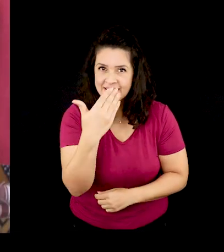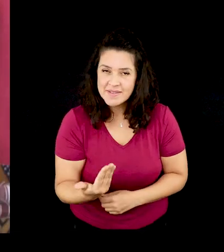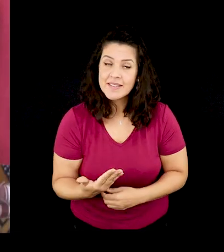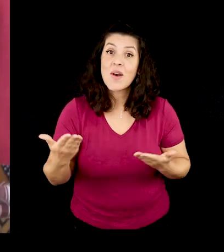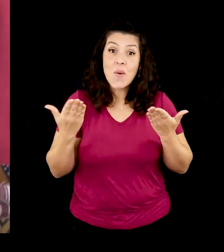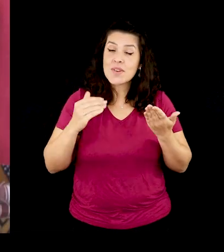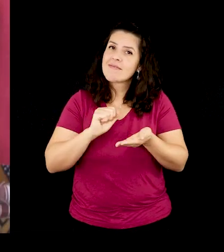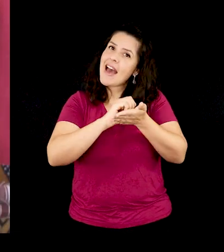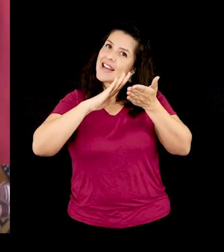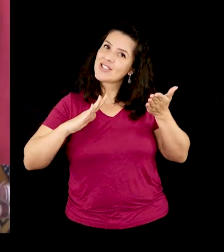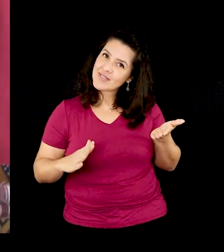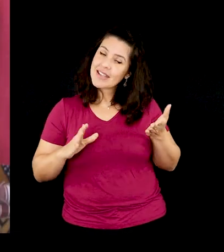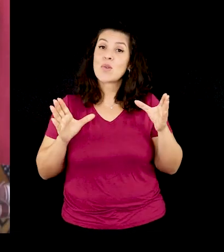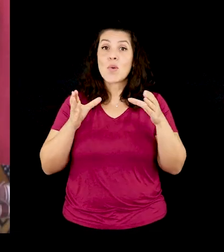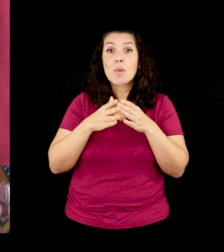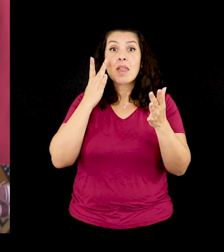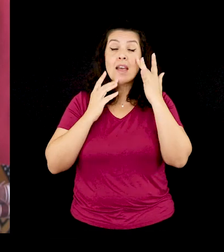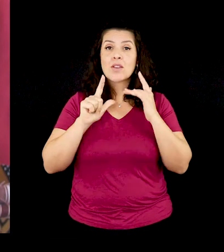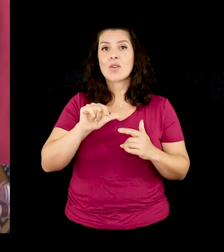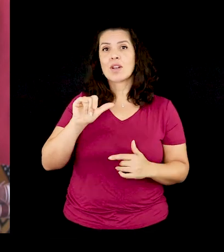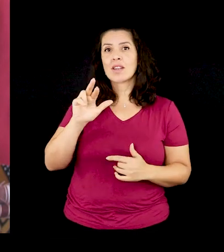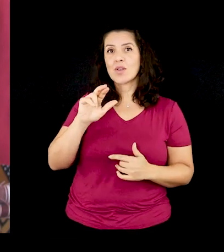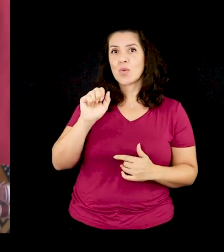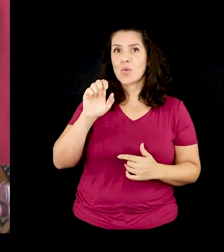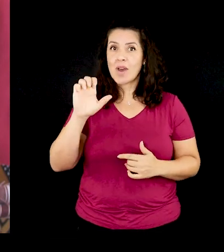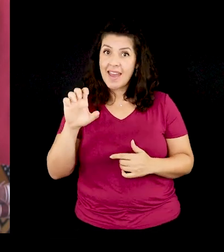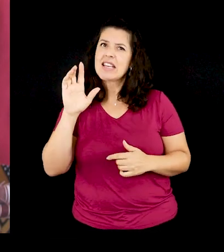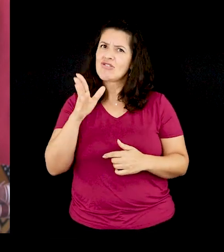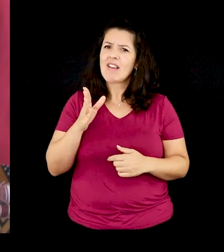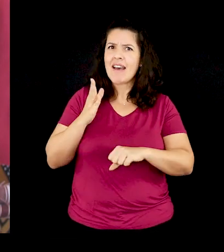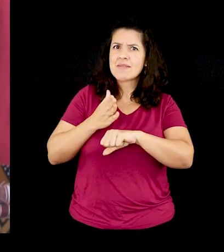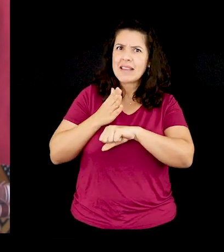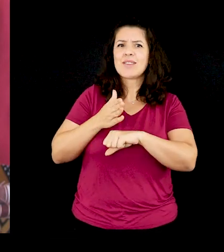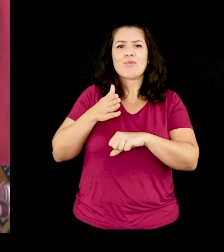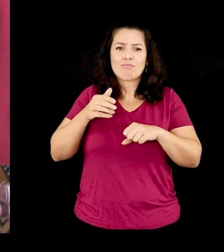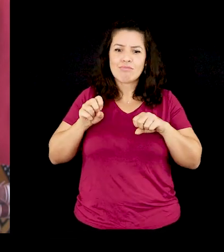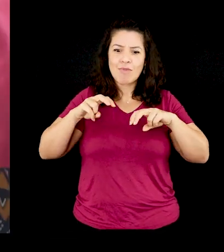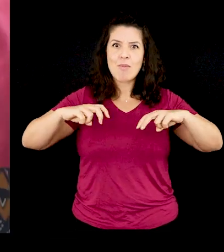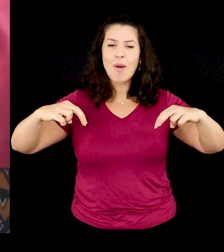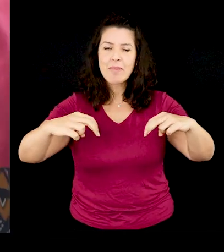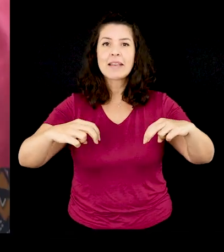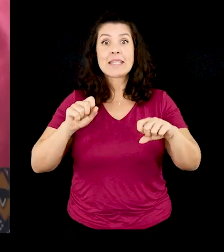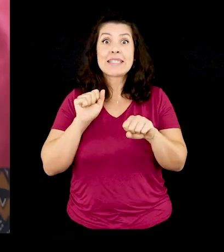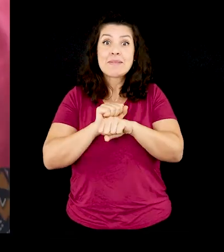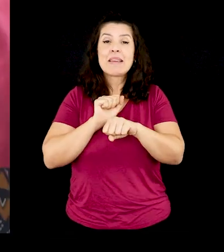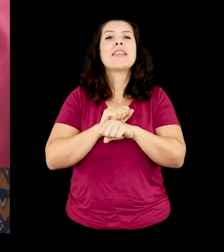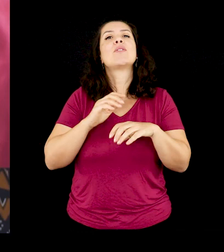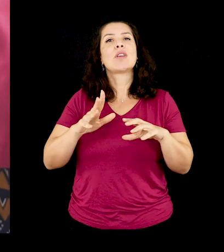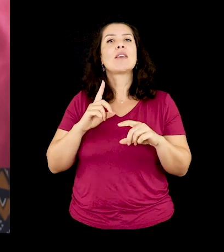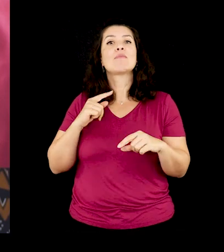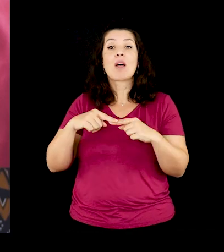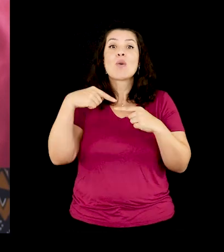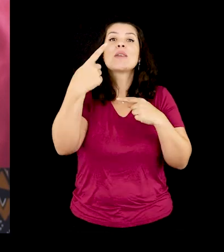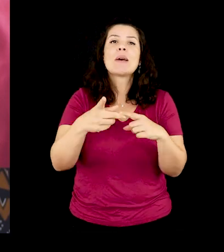Respeitável público, essa foi a nossa atividade. A Liruê Companhia de Teatro já está lá dentro da tenda e eu encontro vocês semana